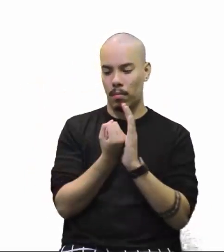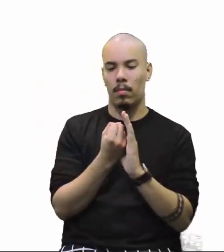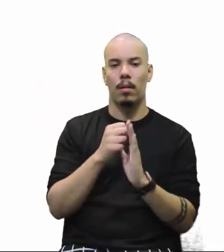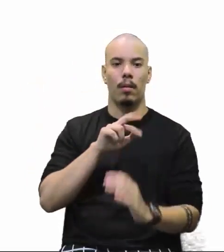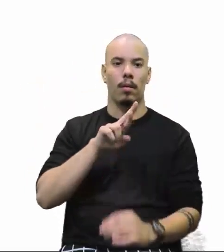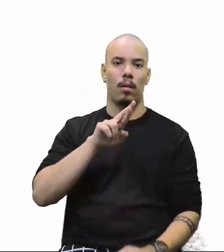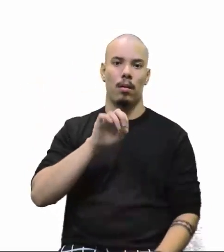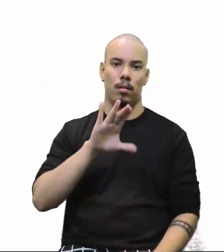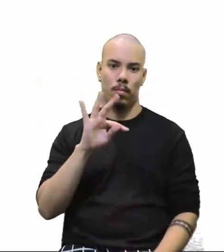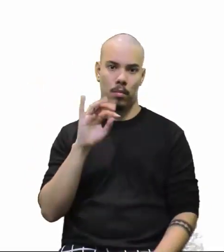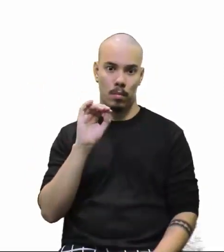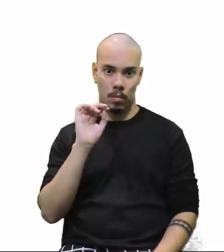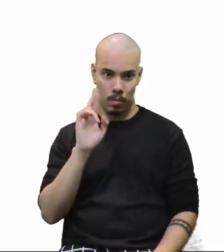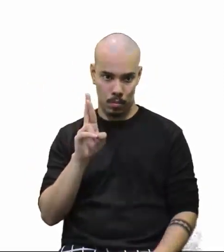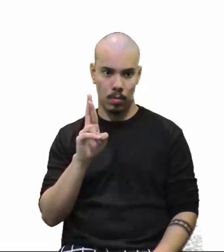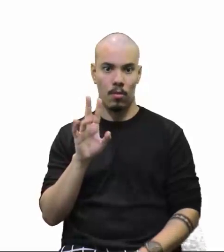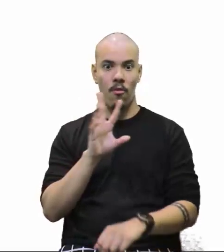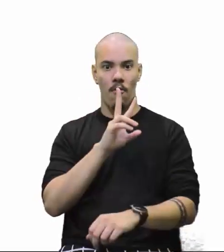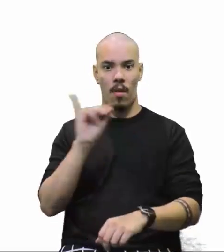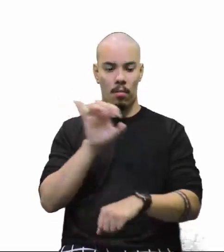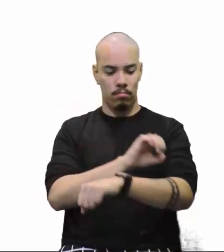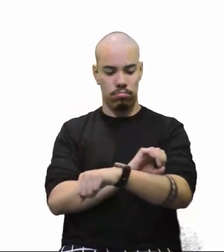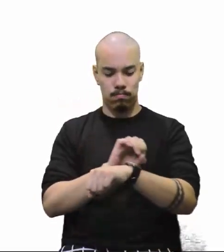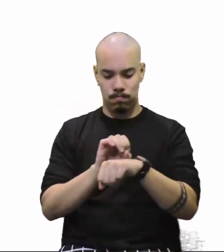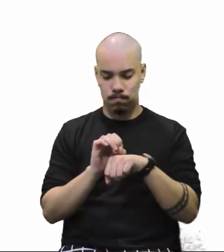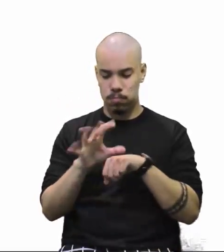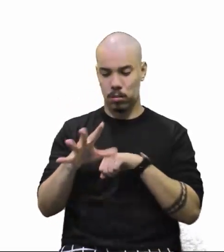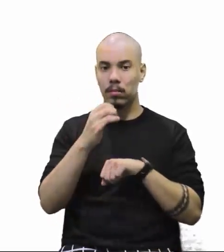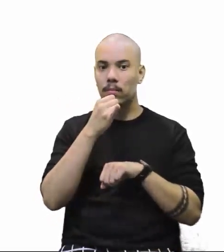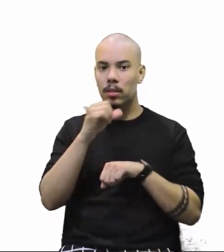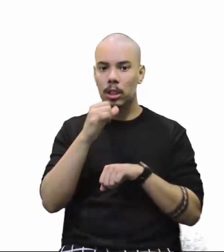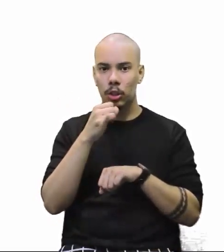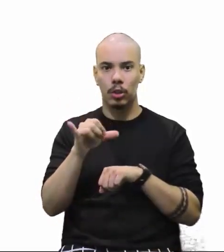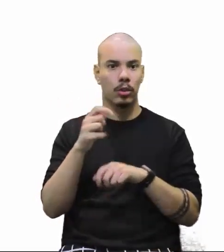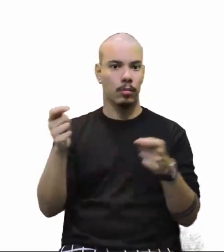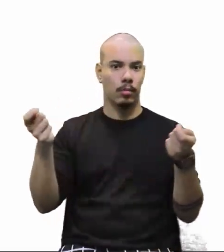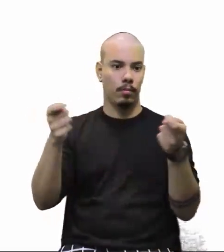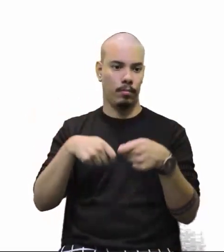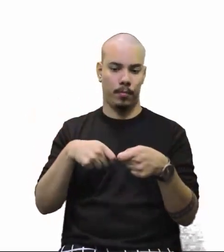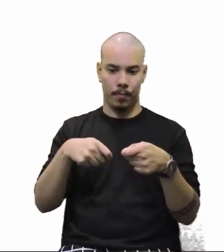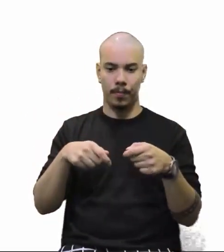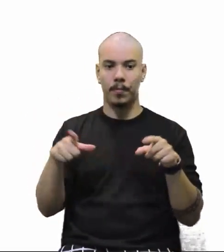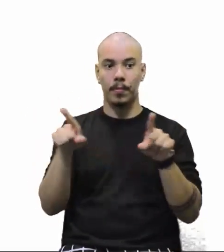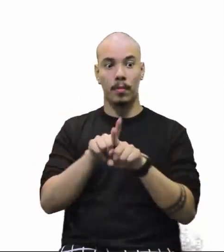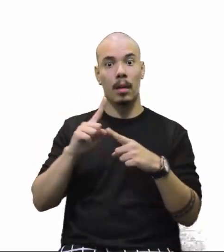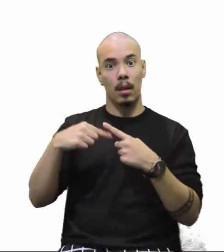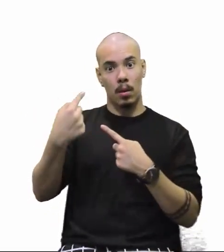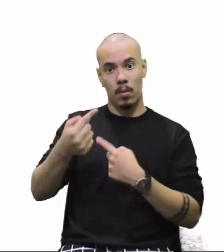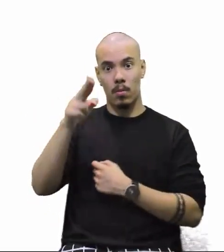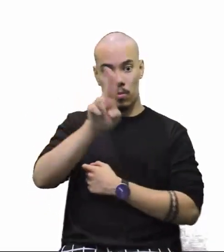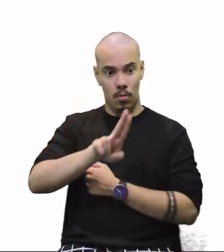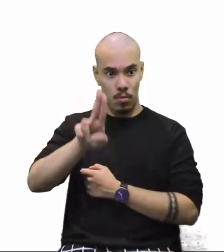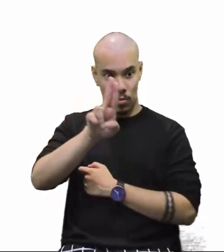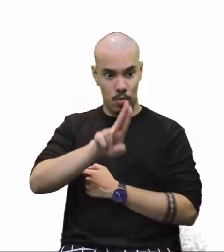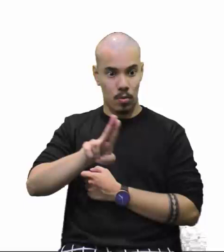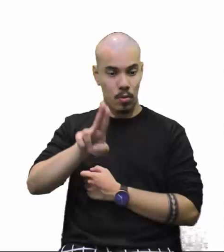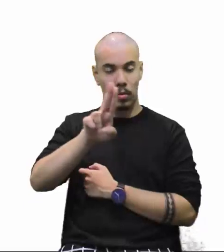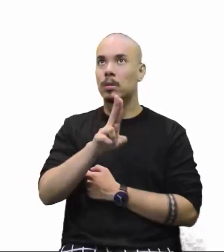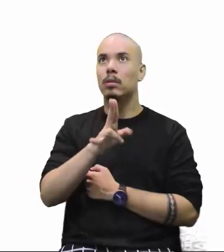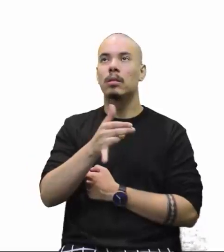lá em movimento do ar, né? Isso, compressão do ar. Aí depois usa o compressor para utilizar.